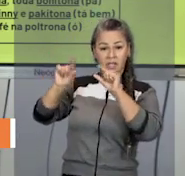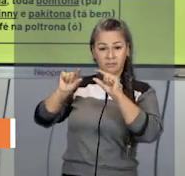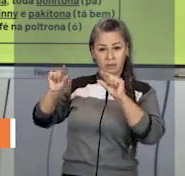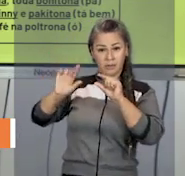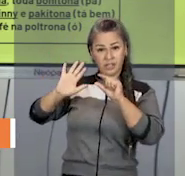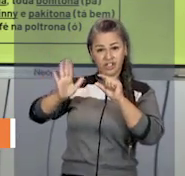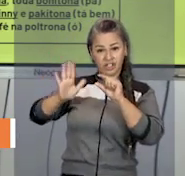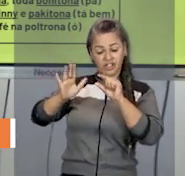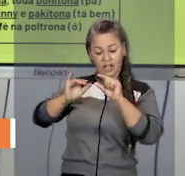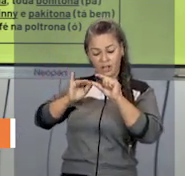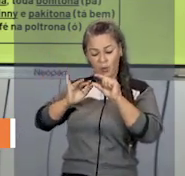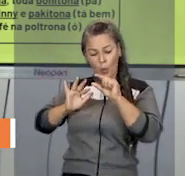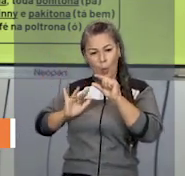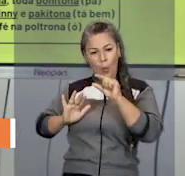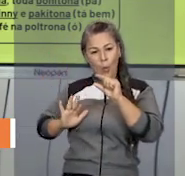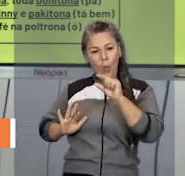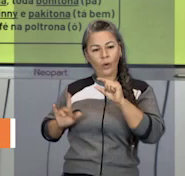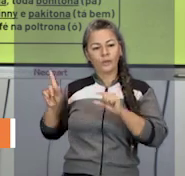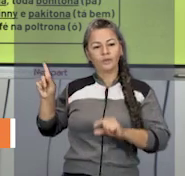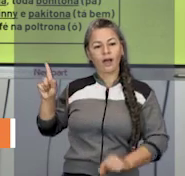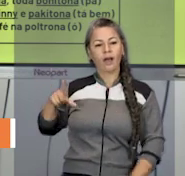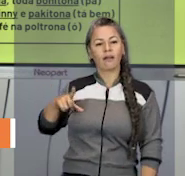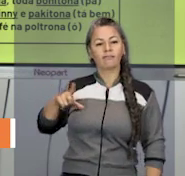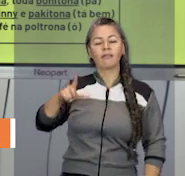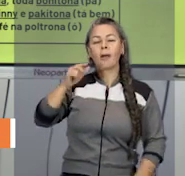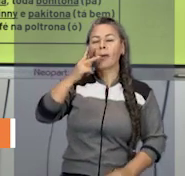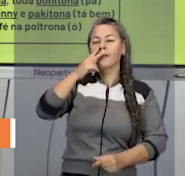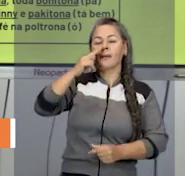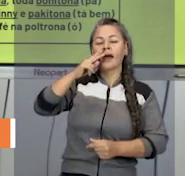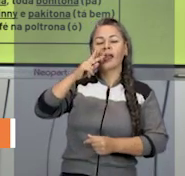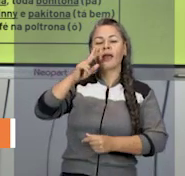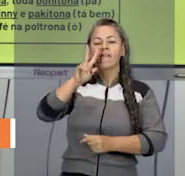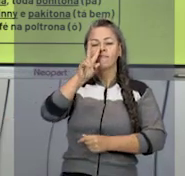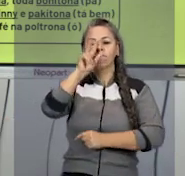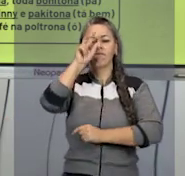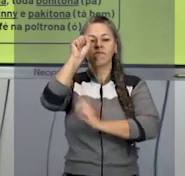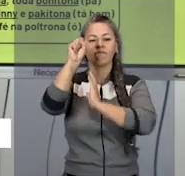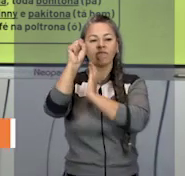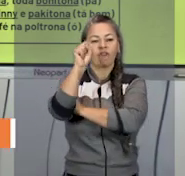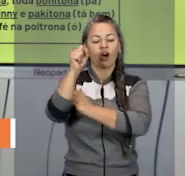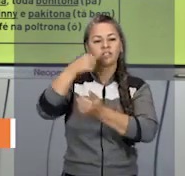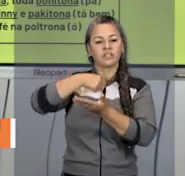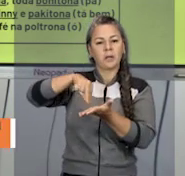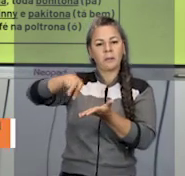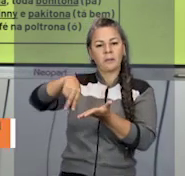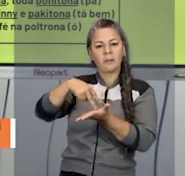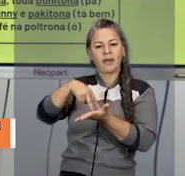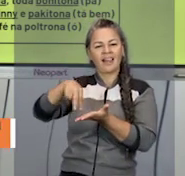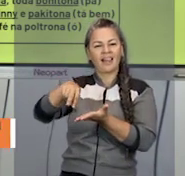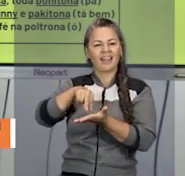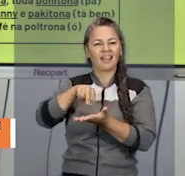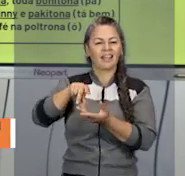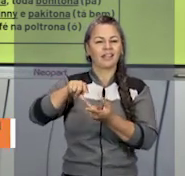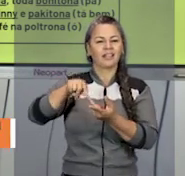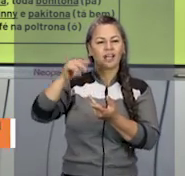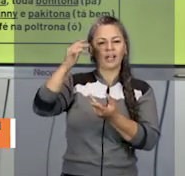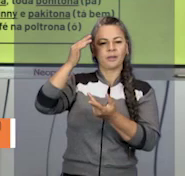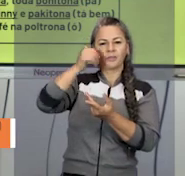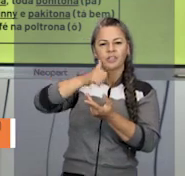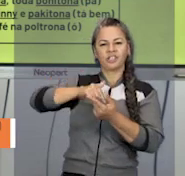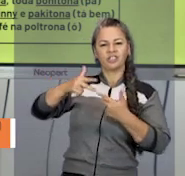versos, aí ele fala, né, amazona e bailarina, toda bonitona, pá, que tem ali o ritmo,